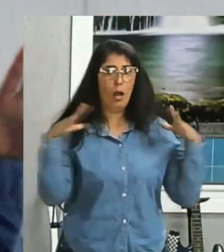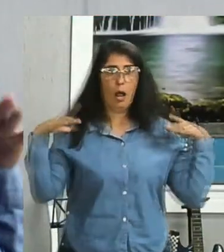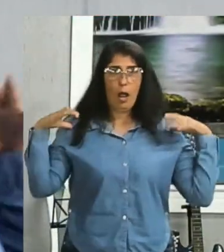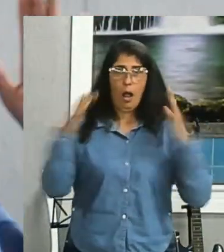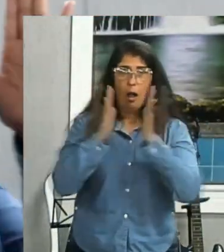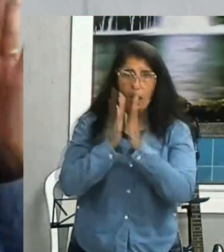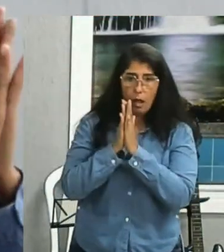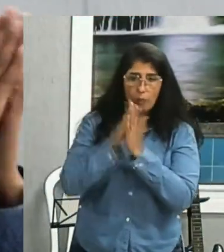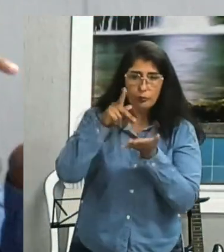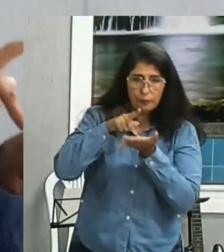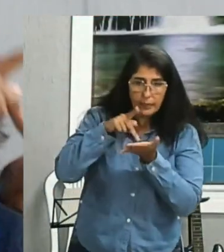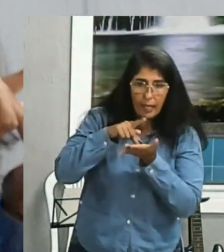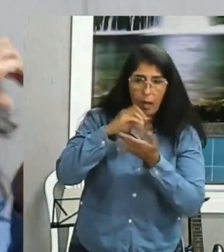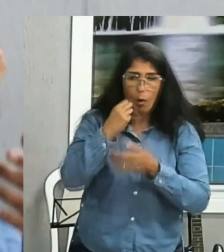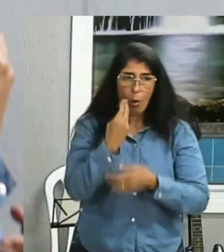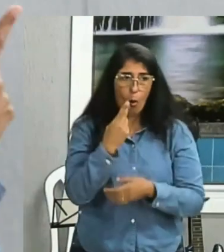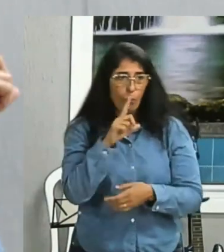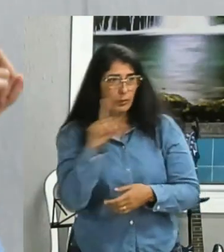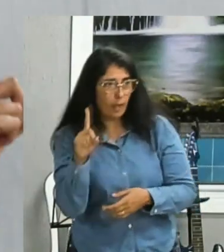uma